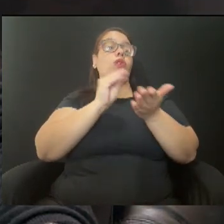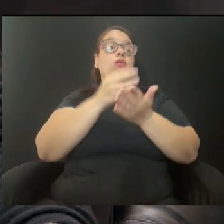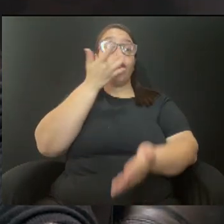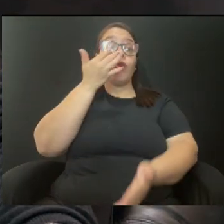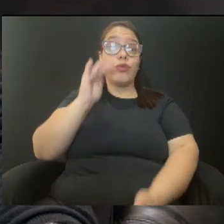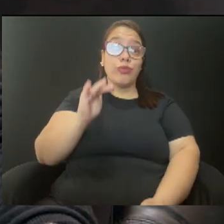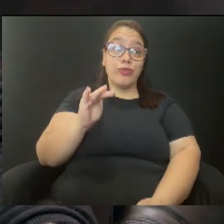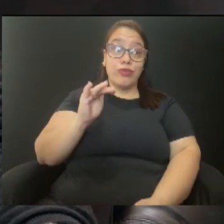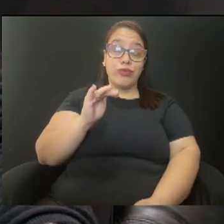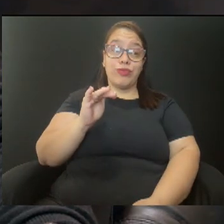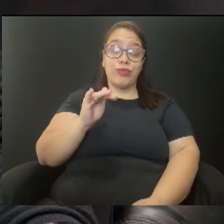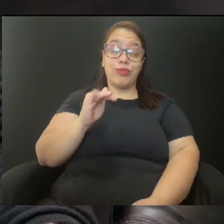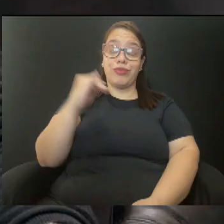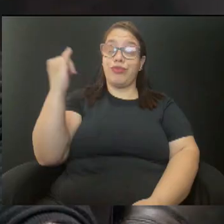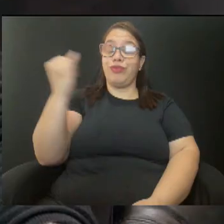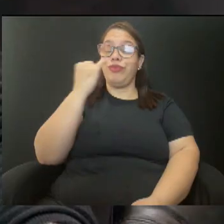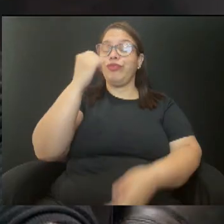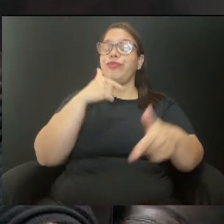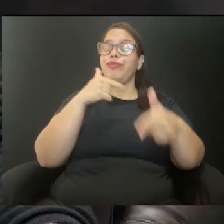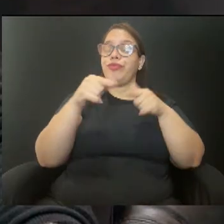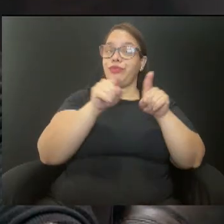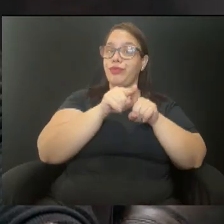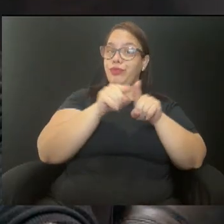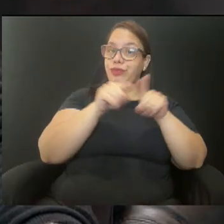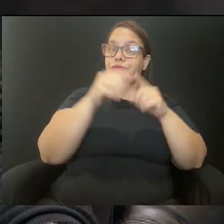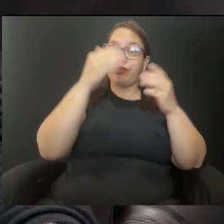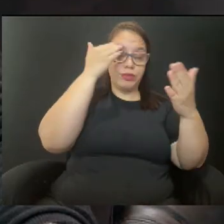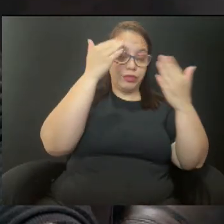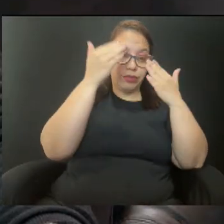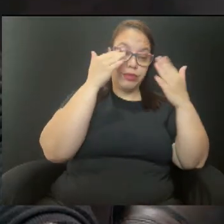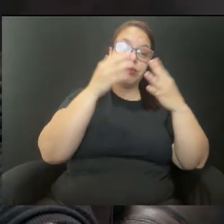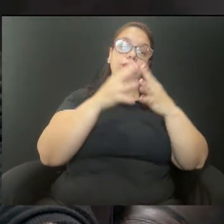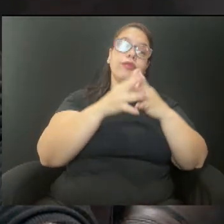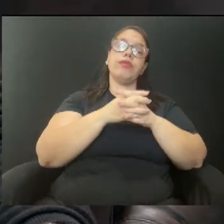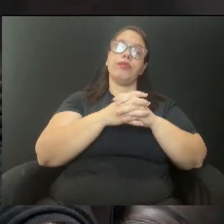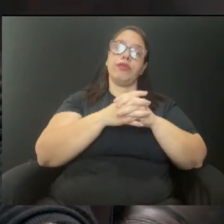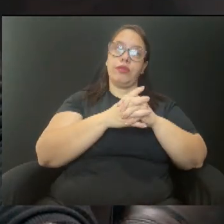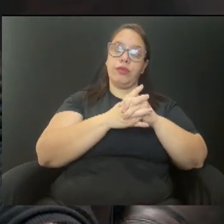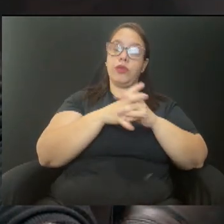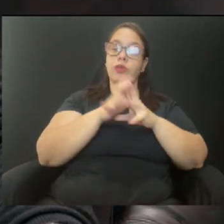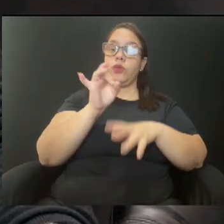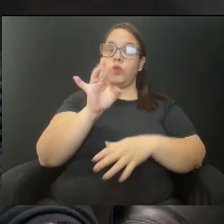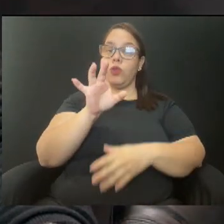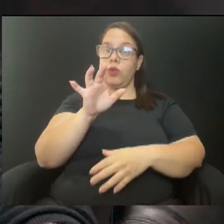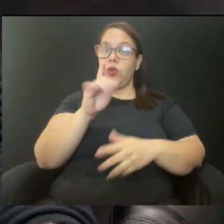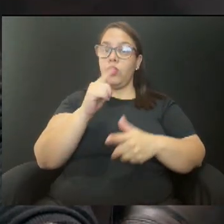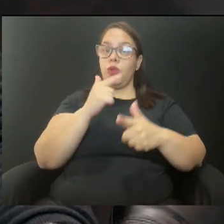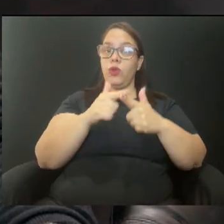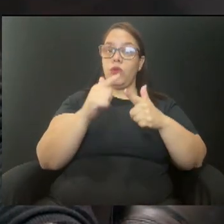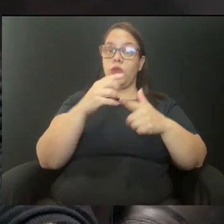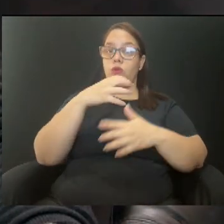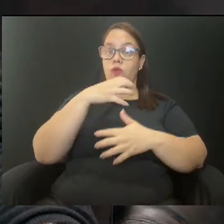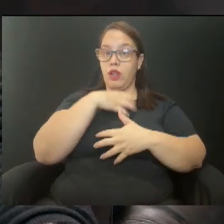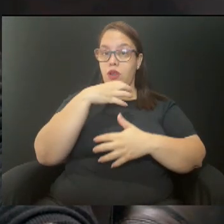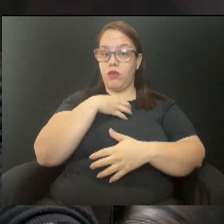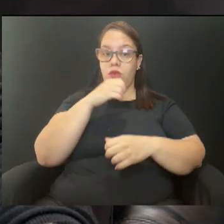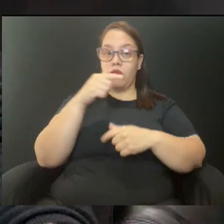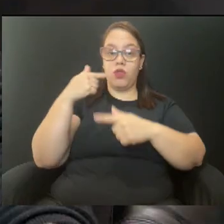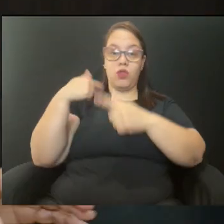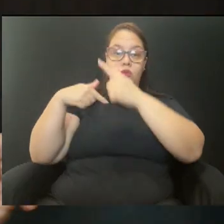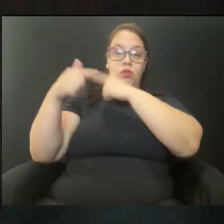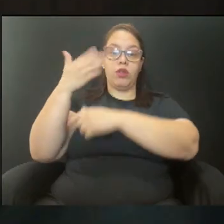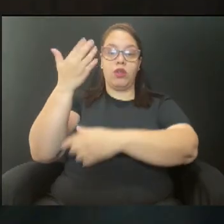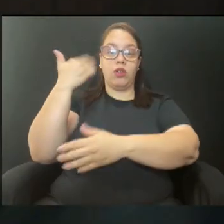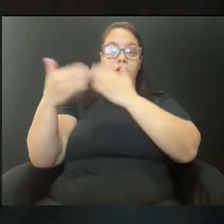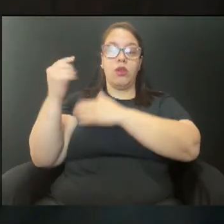importante trabalhar também em terapia para poder lidar com eles. É só uma consequência, é um sintoma de uma geração passada. Mas aí quem tem que ir para o